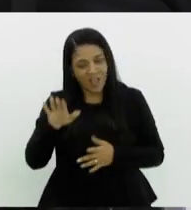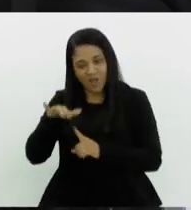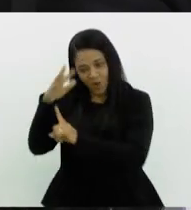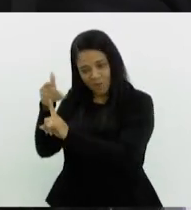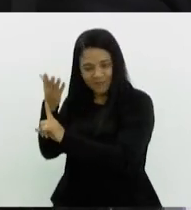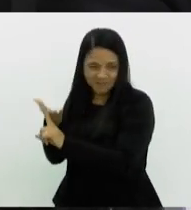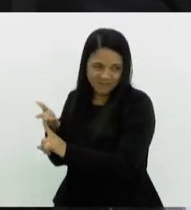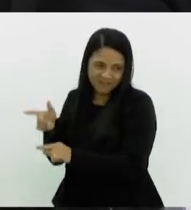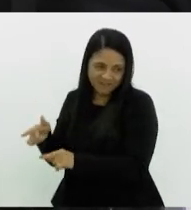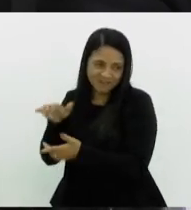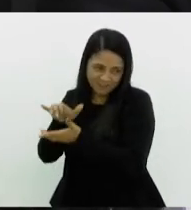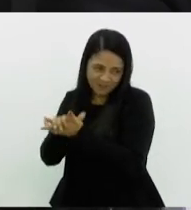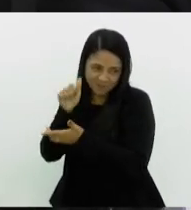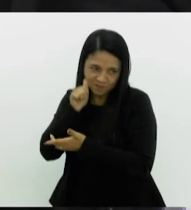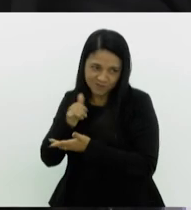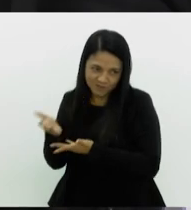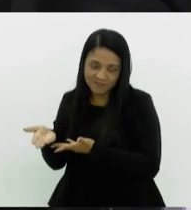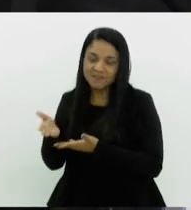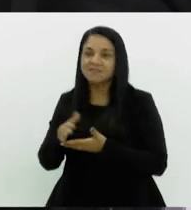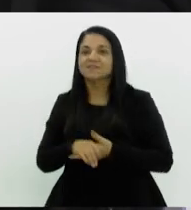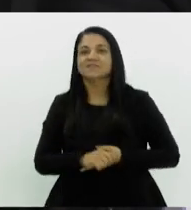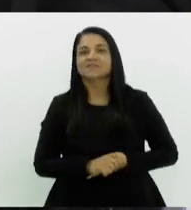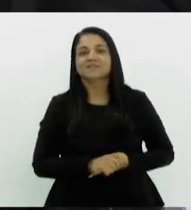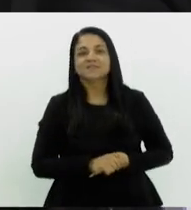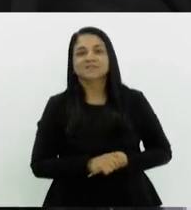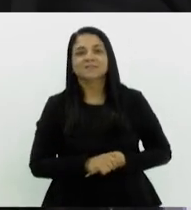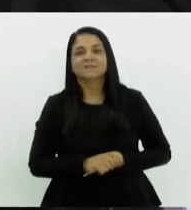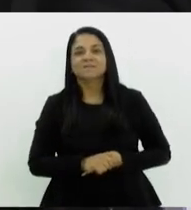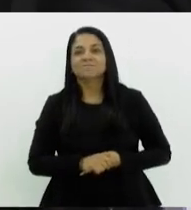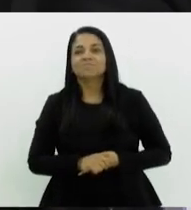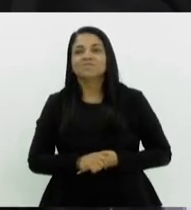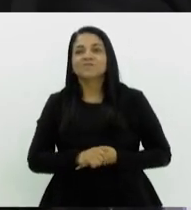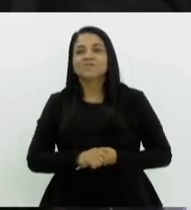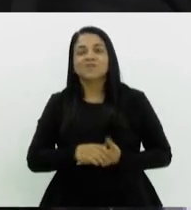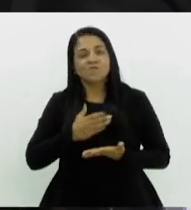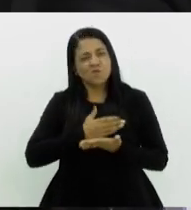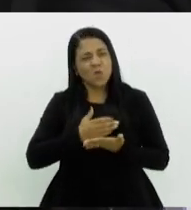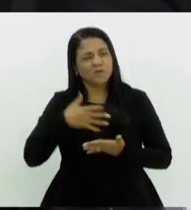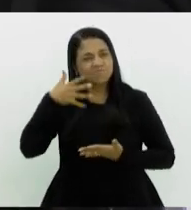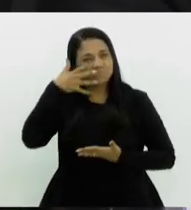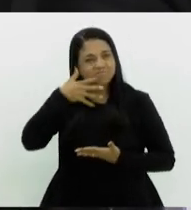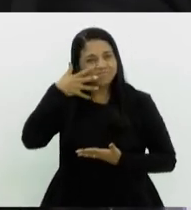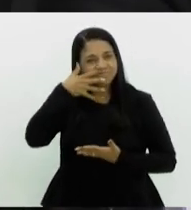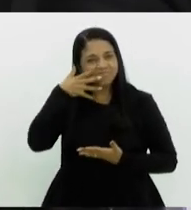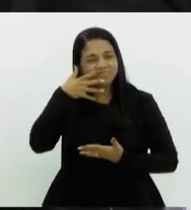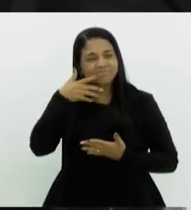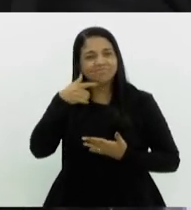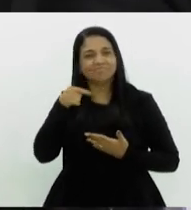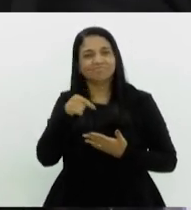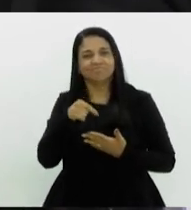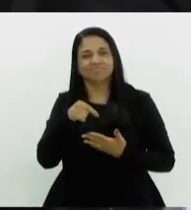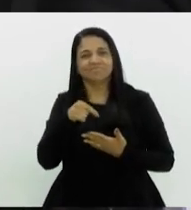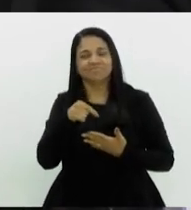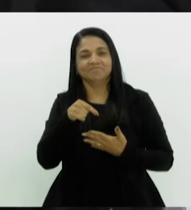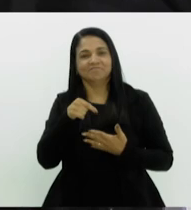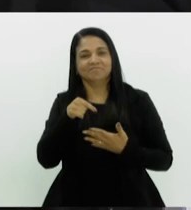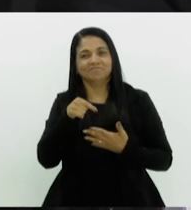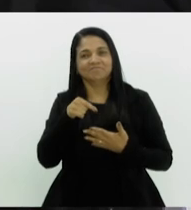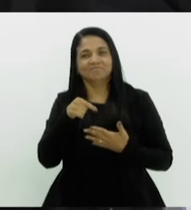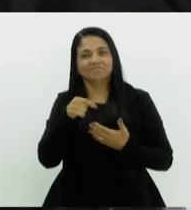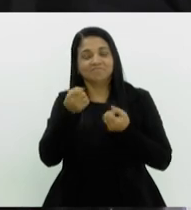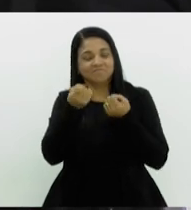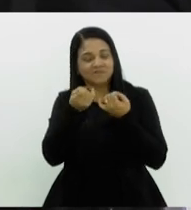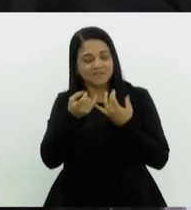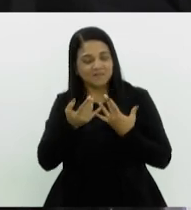Exatamente. Aliás, Vossa Excelência, eu vou começar a minha fala destacando o que Vossa Excelência disse.